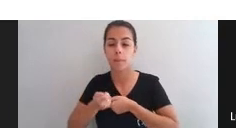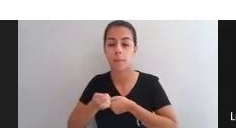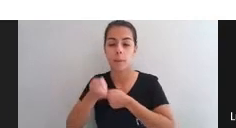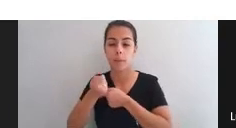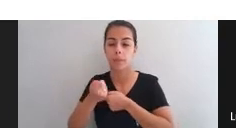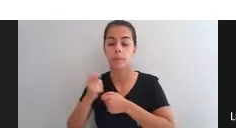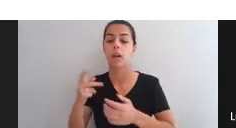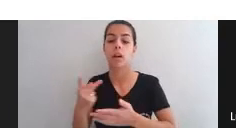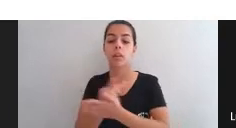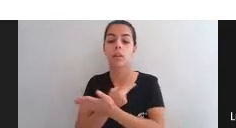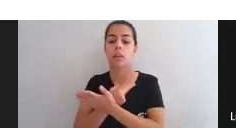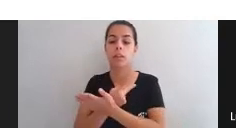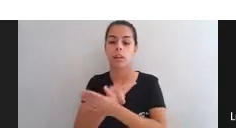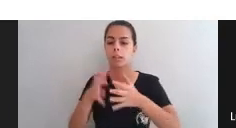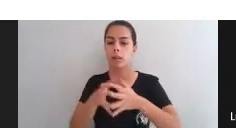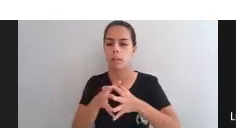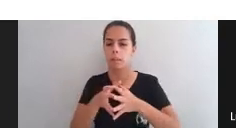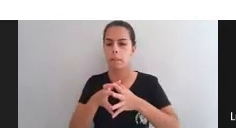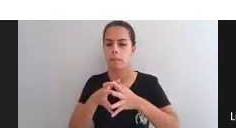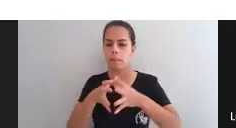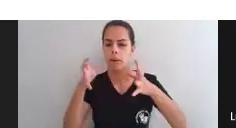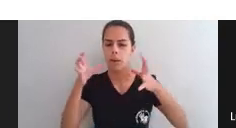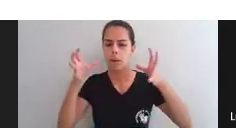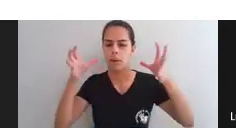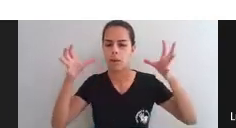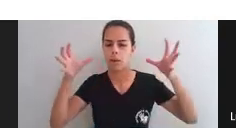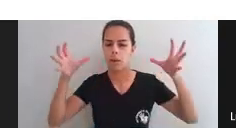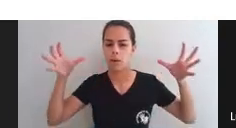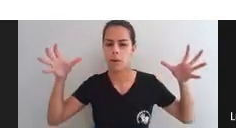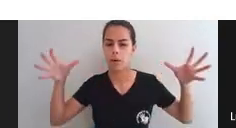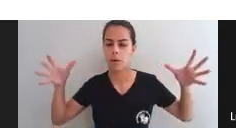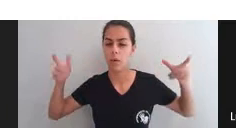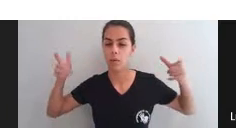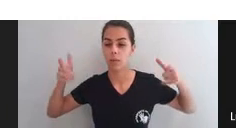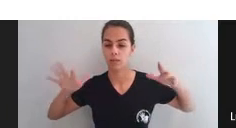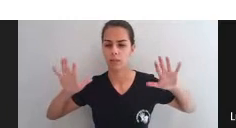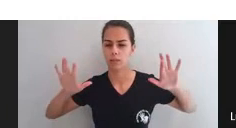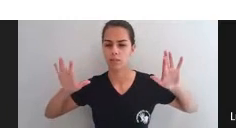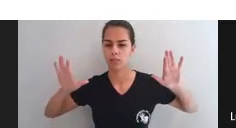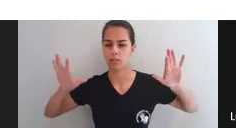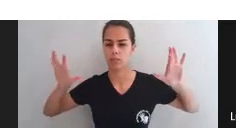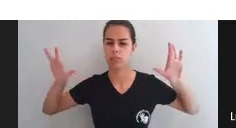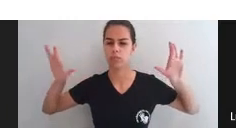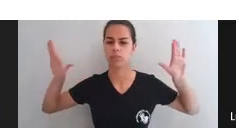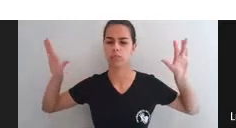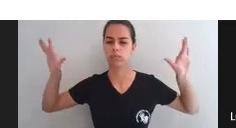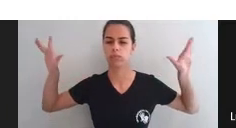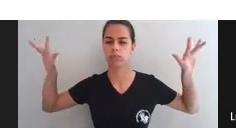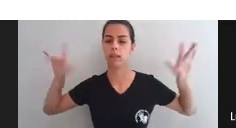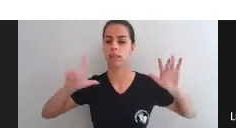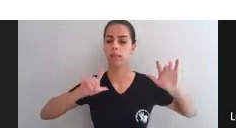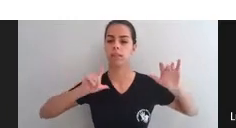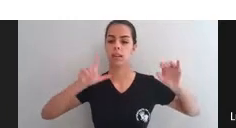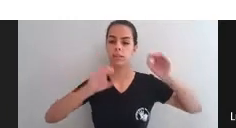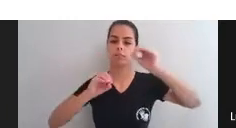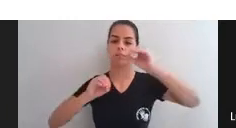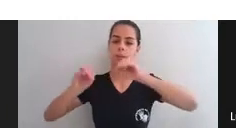expande, começa a ocupar um espaço extremamente grande, né, e você tem